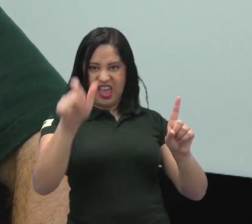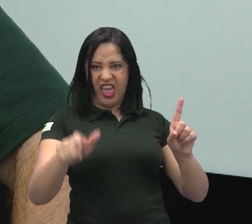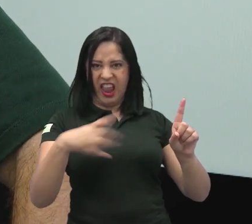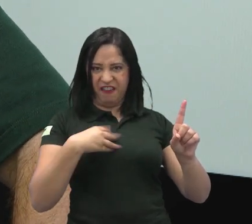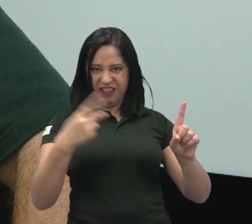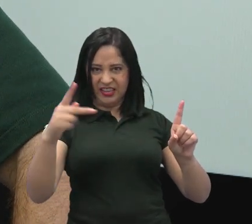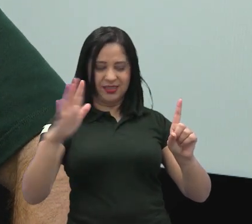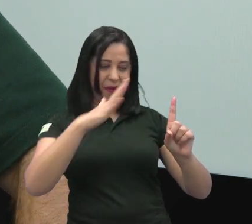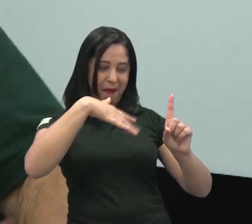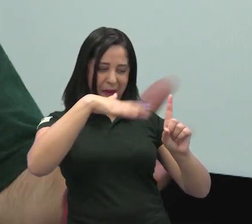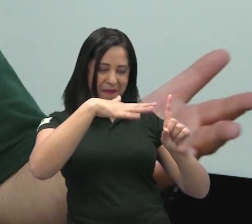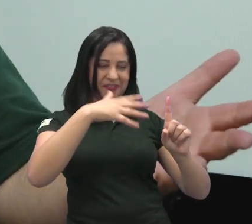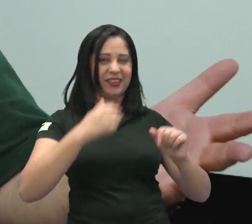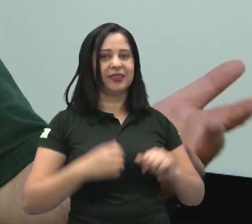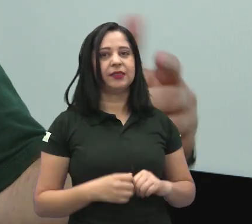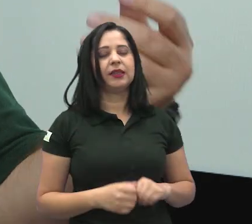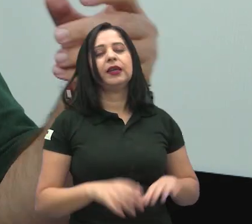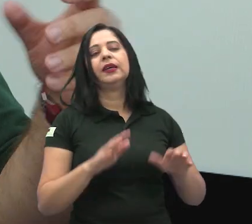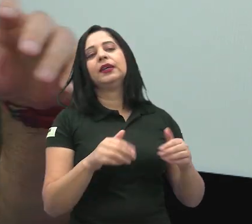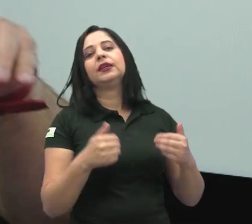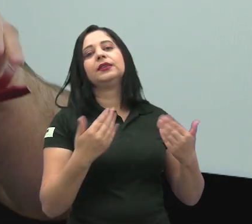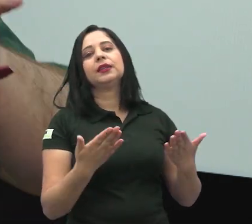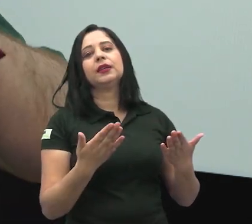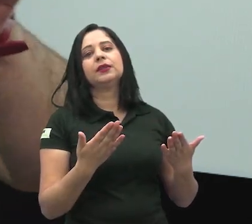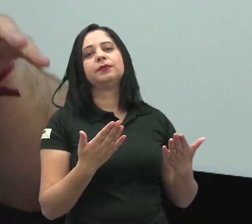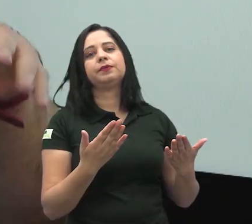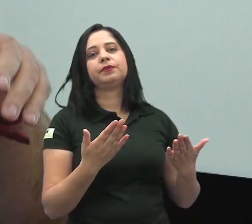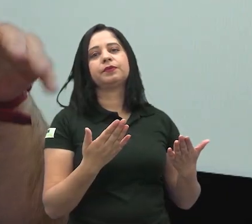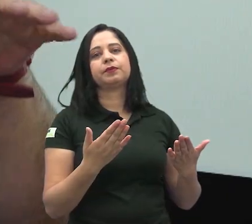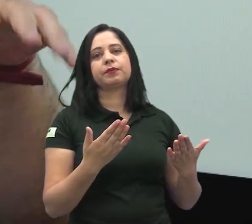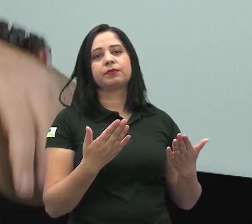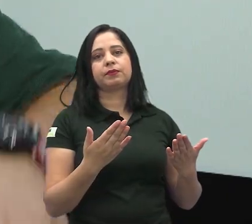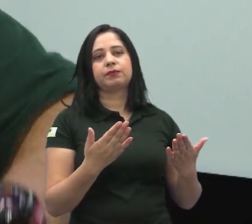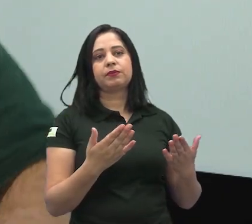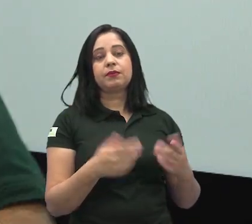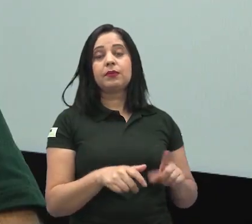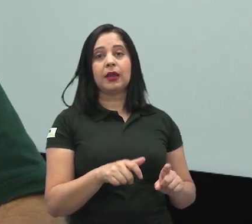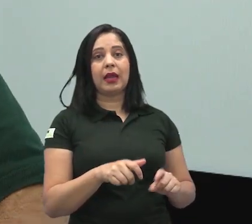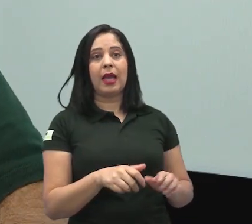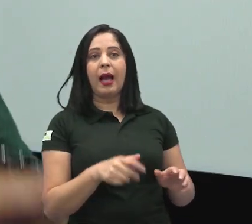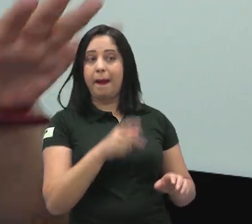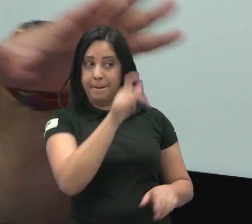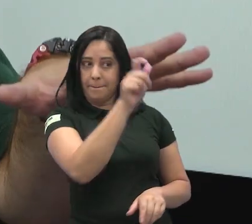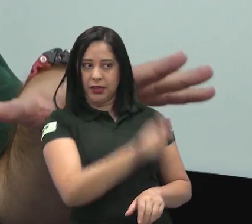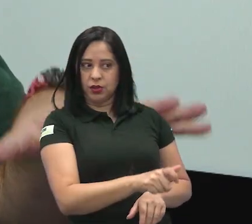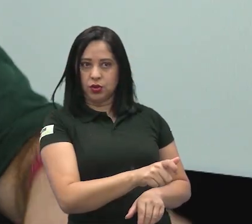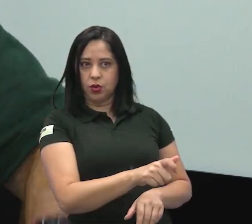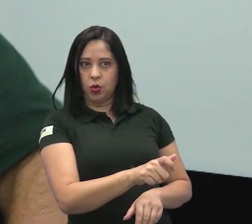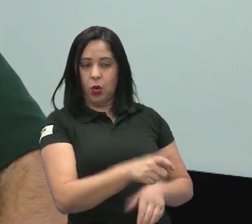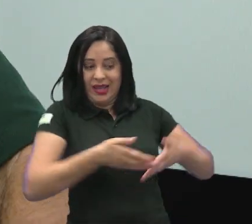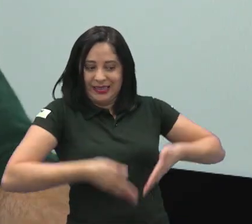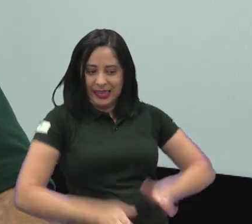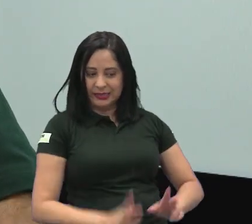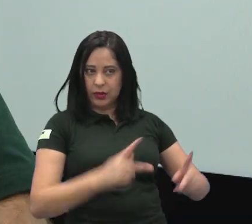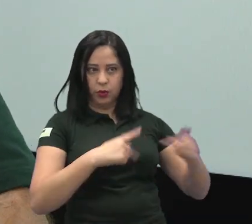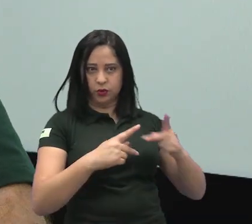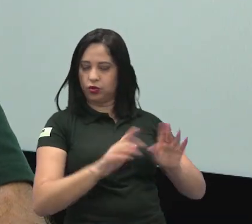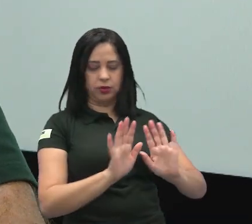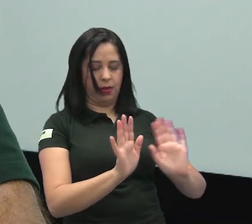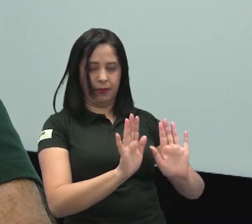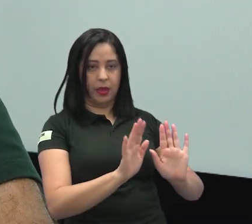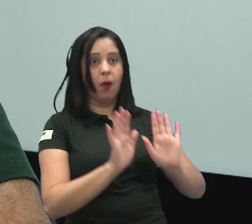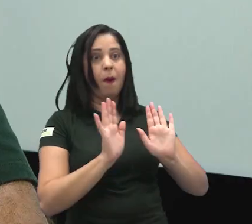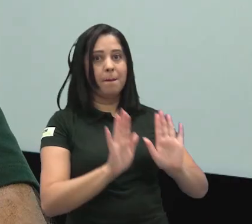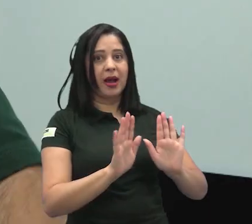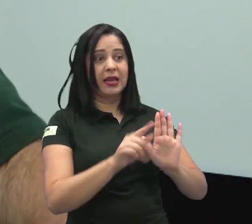Né? Mas você falou de inspiração, eu vou até mudar um pouquinho. Ela não é de São José, essa que eu vou dizer agora. Uhum. Ela não é de